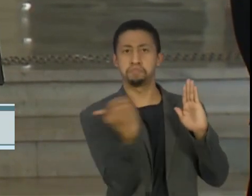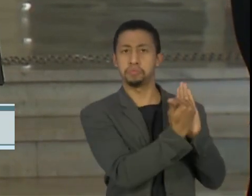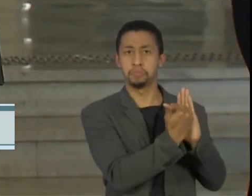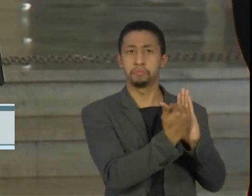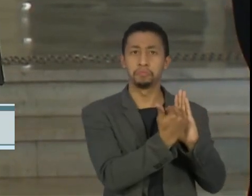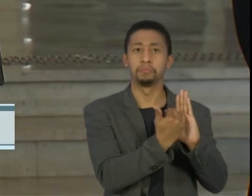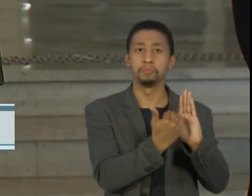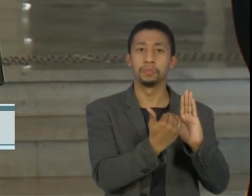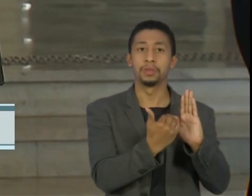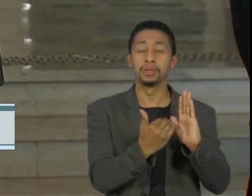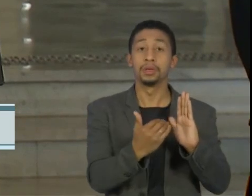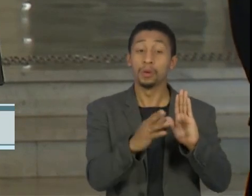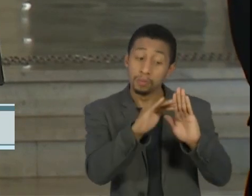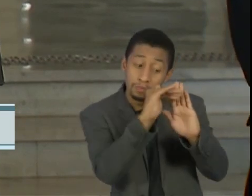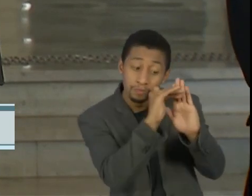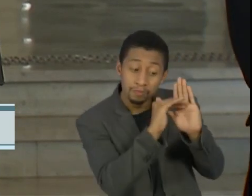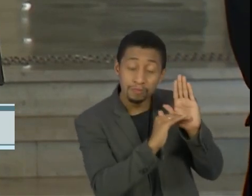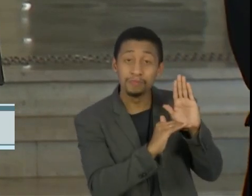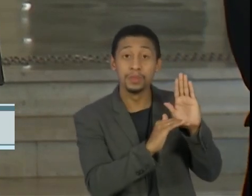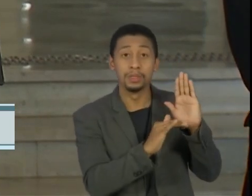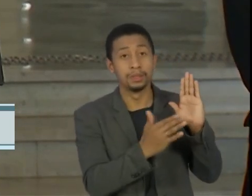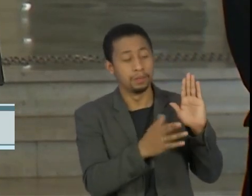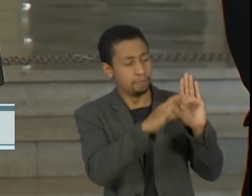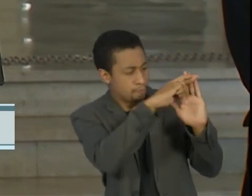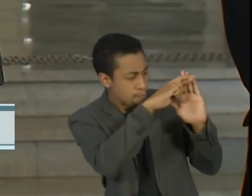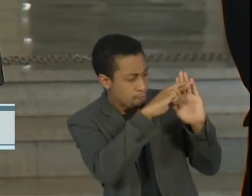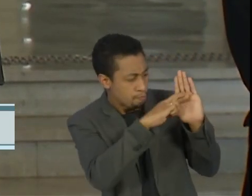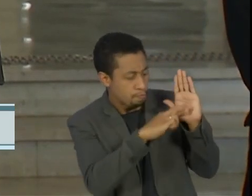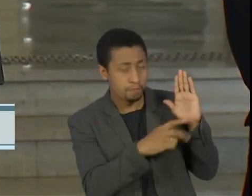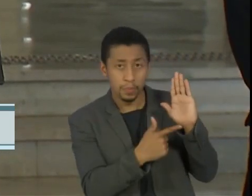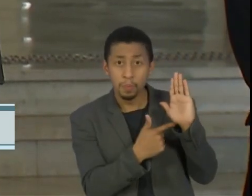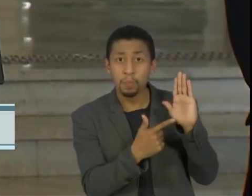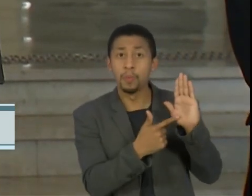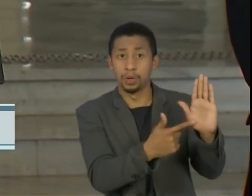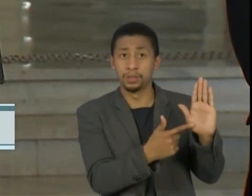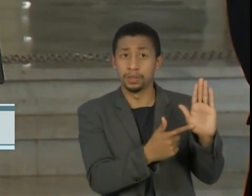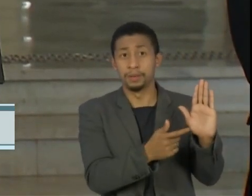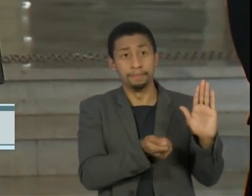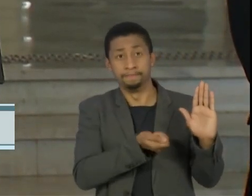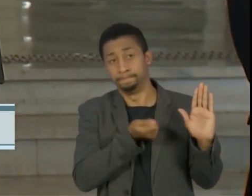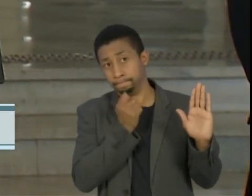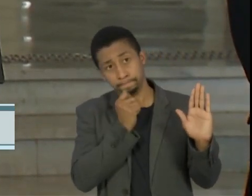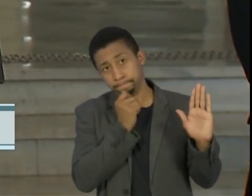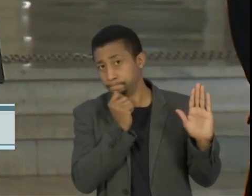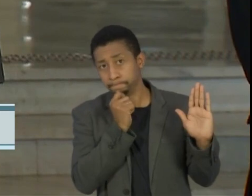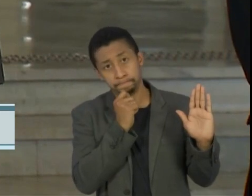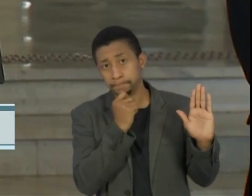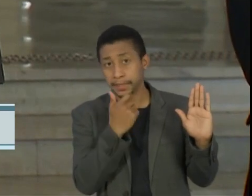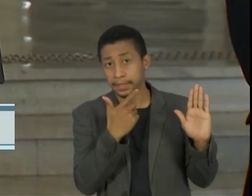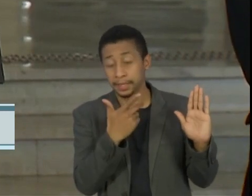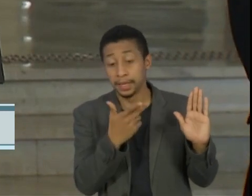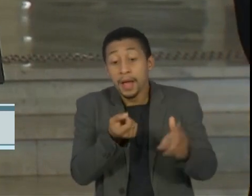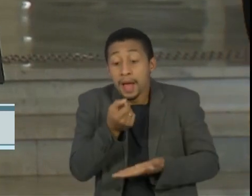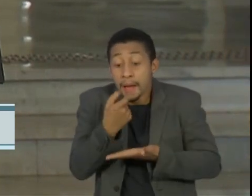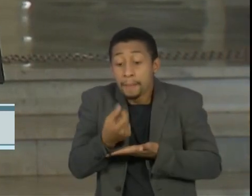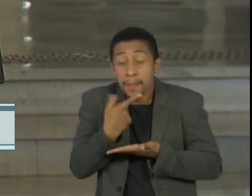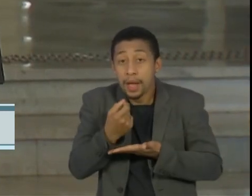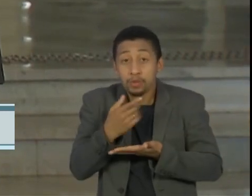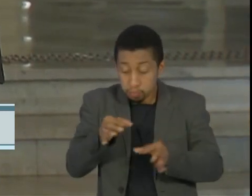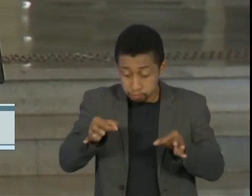o nosso protocolo coloca que ainda não há nenhum tipo de medicação específica